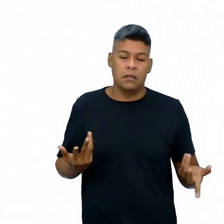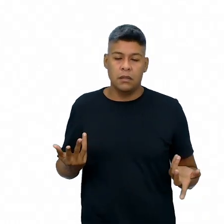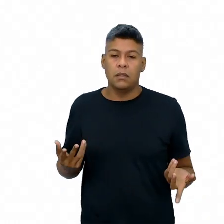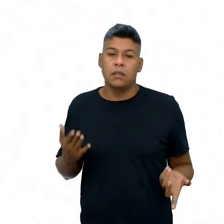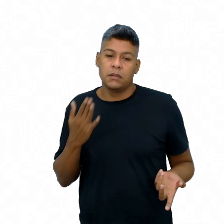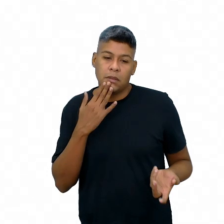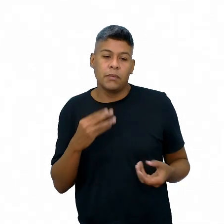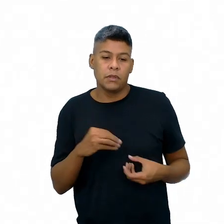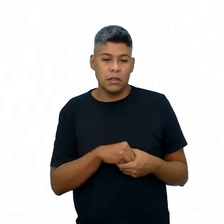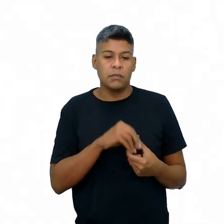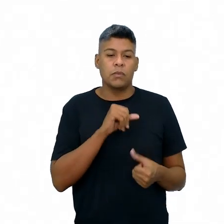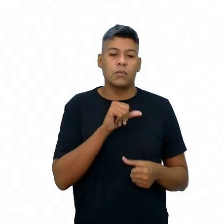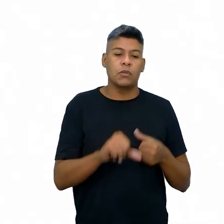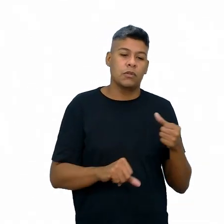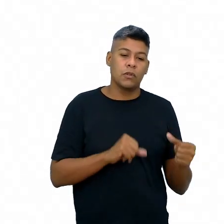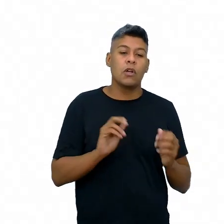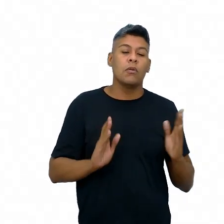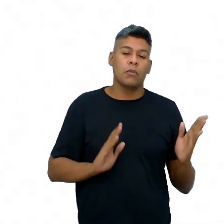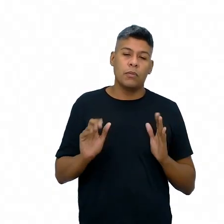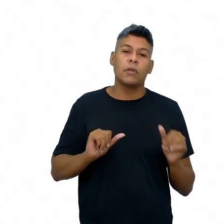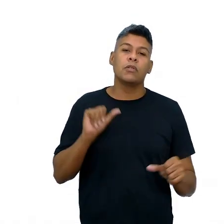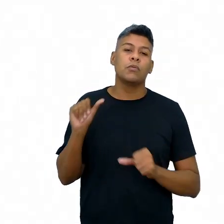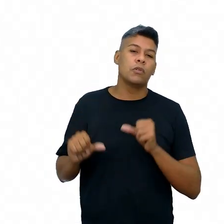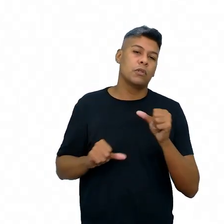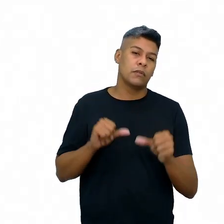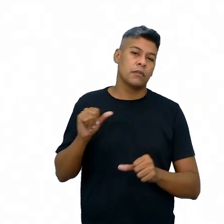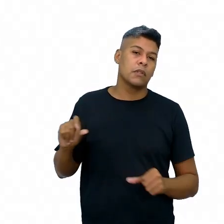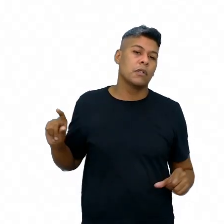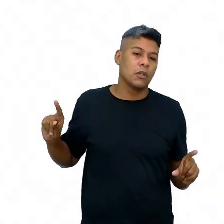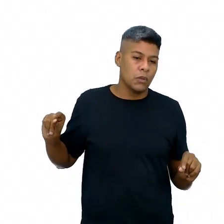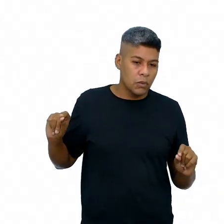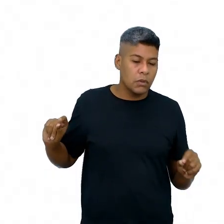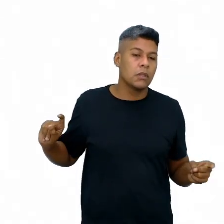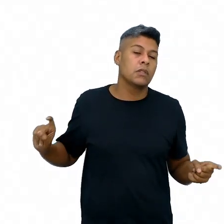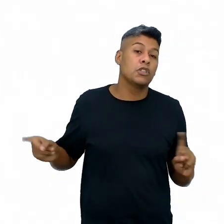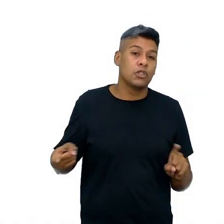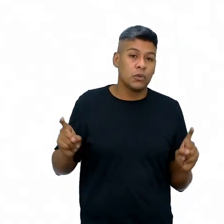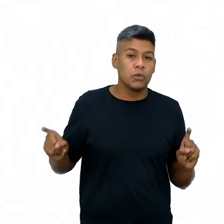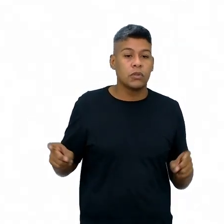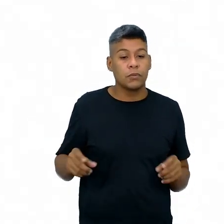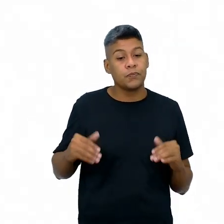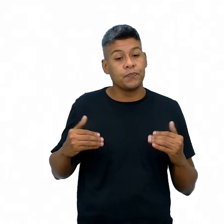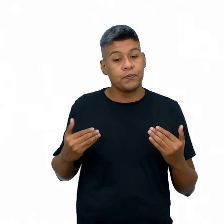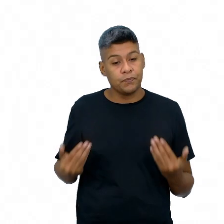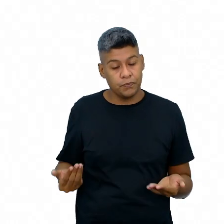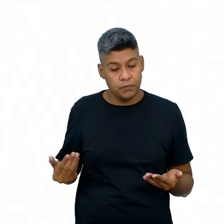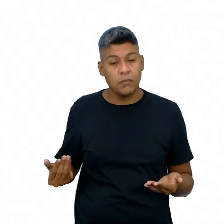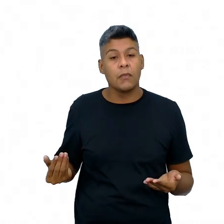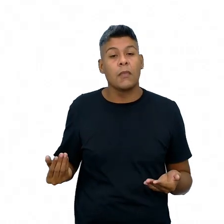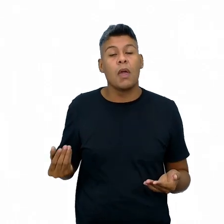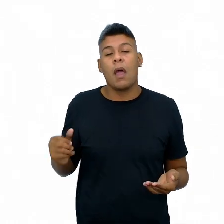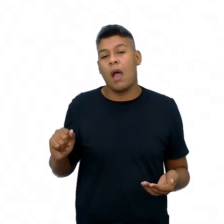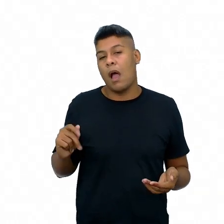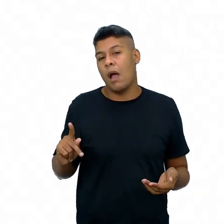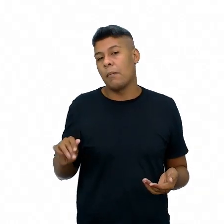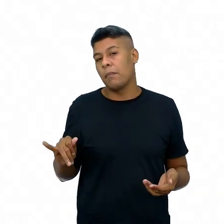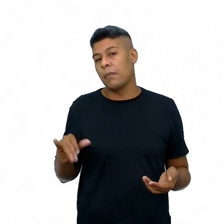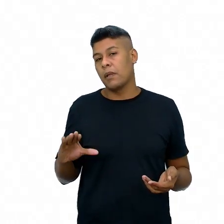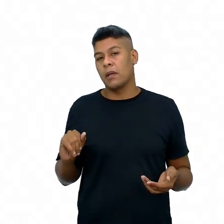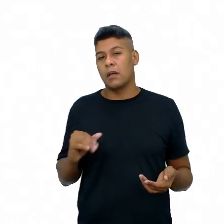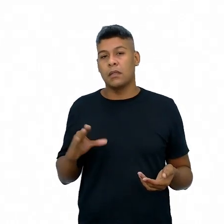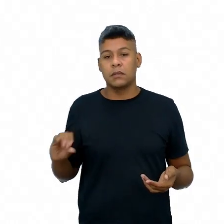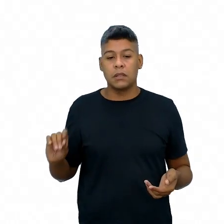dentro dessa modificação, um momento de modificar ainda, um momento de discussão. E essa aplicação? A aplicação